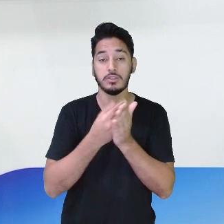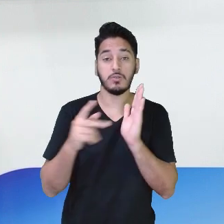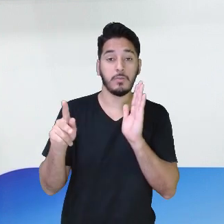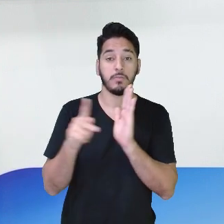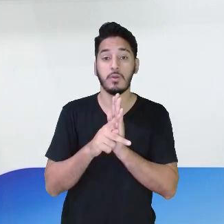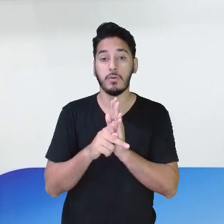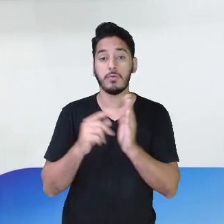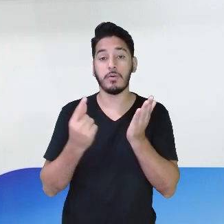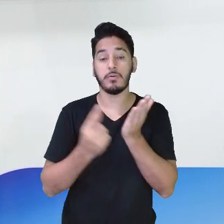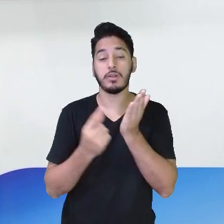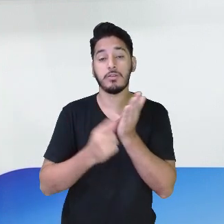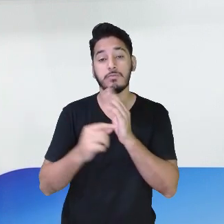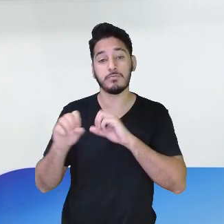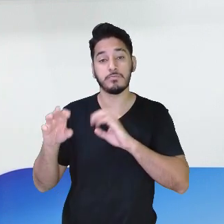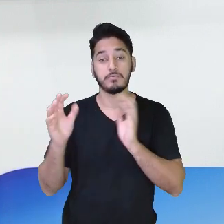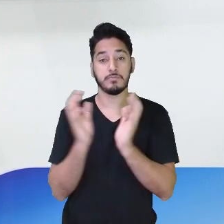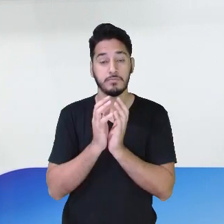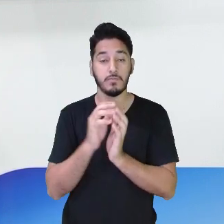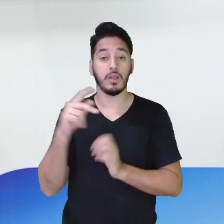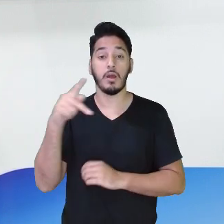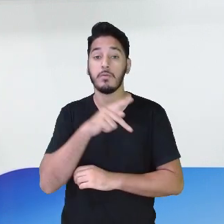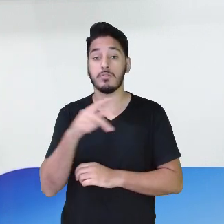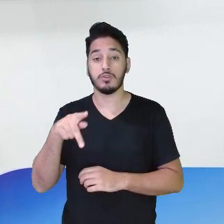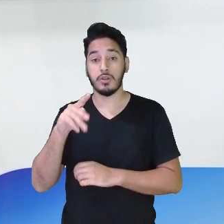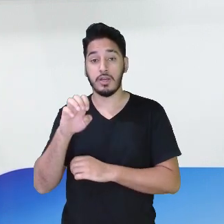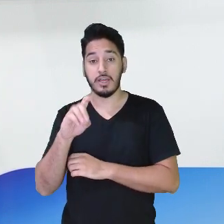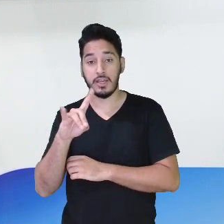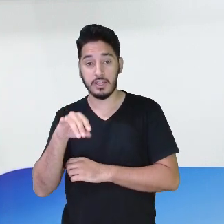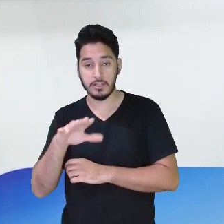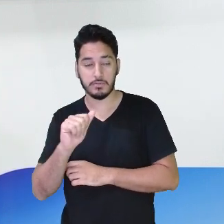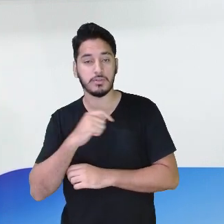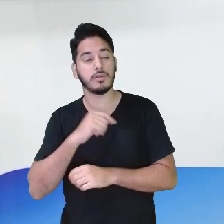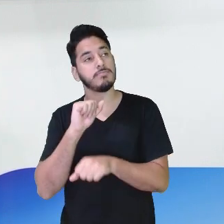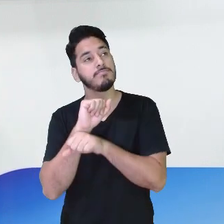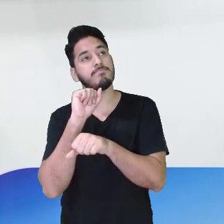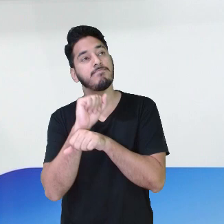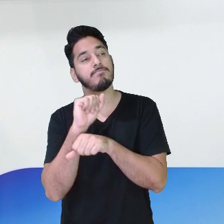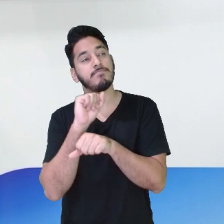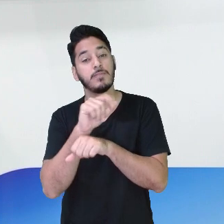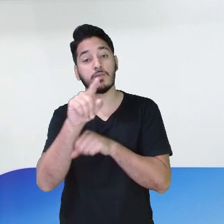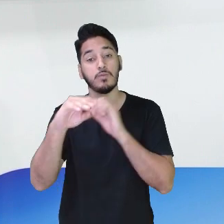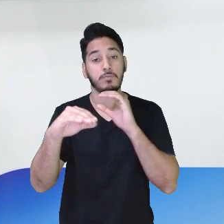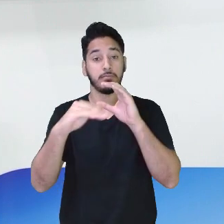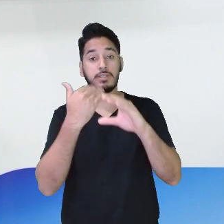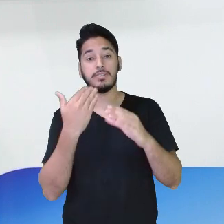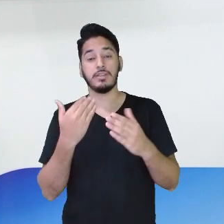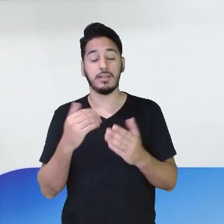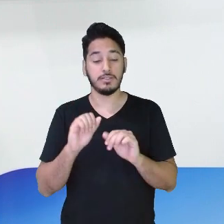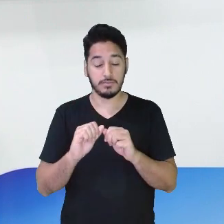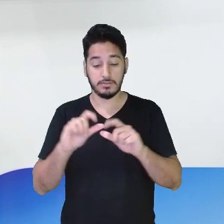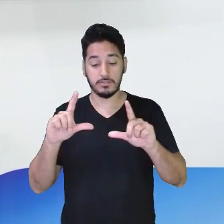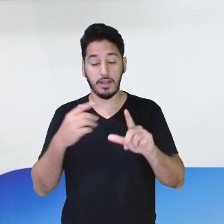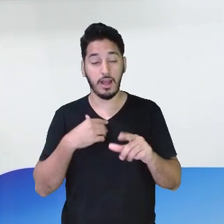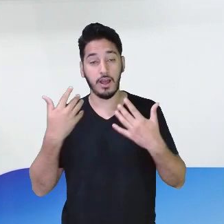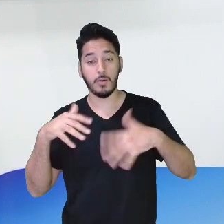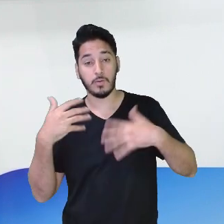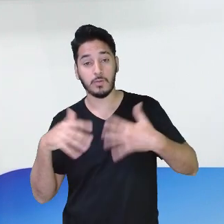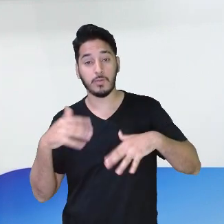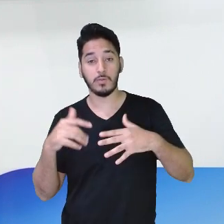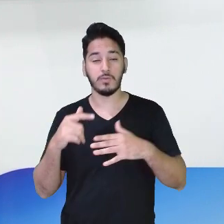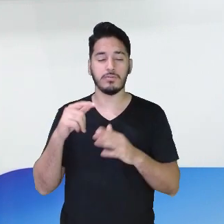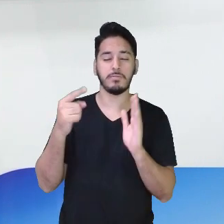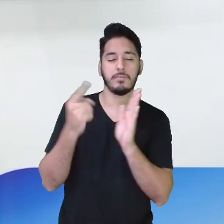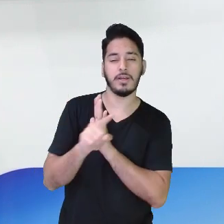Educa Recife. A professora Kedma está aqui, não é à toa. Ela está aqui esperando a tua mensagem, a tua participação, ou a